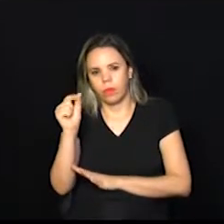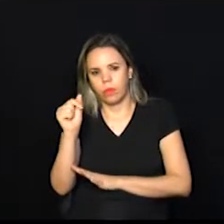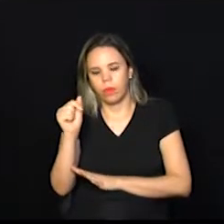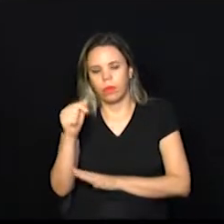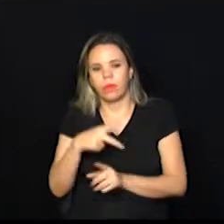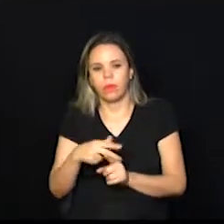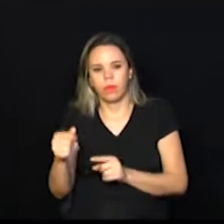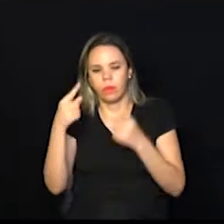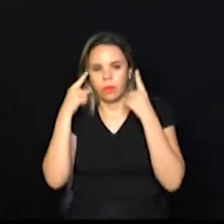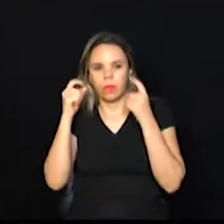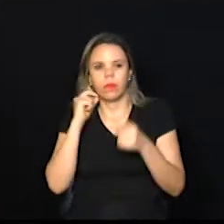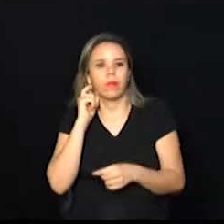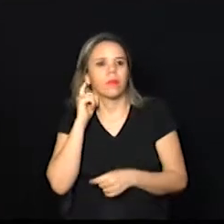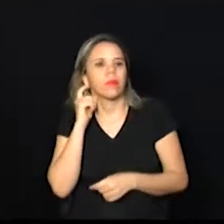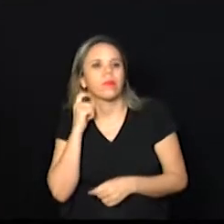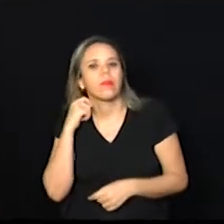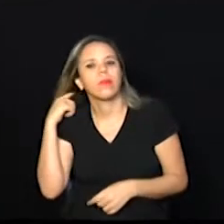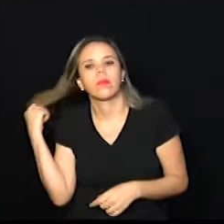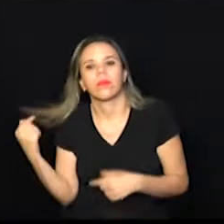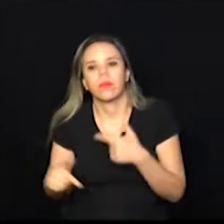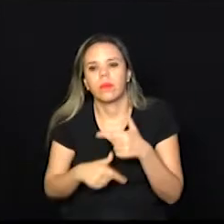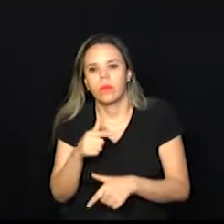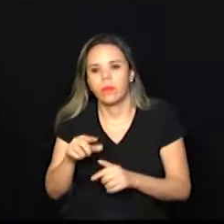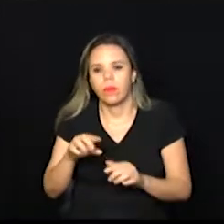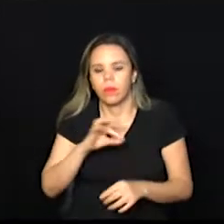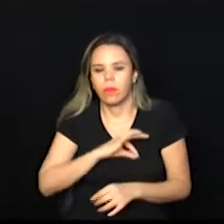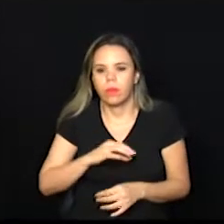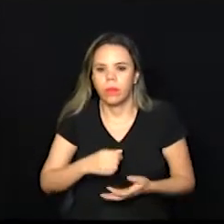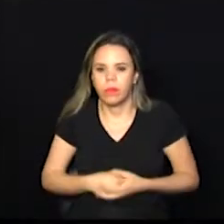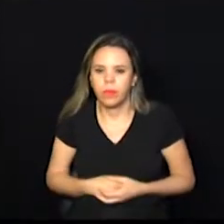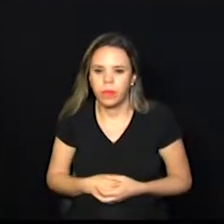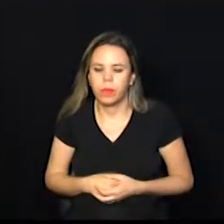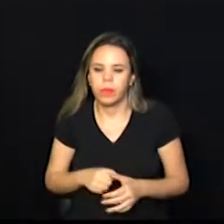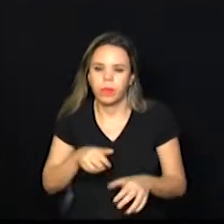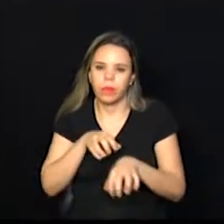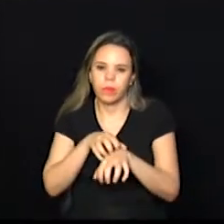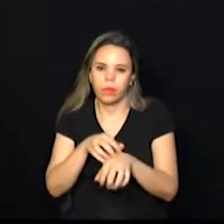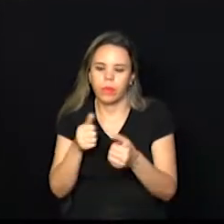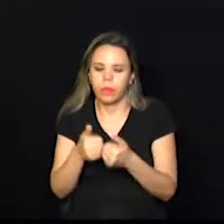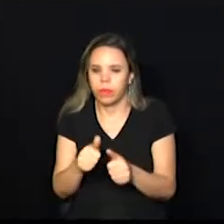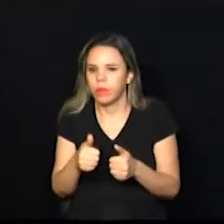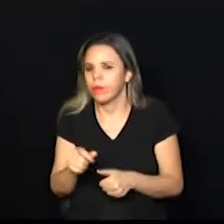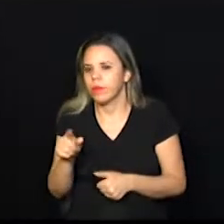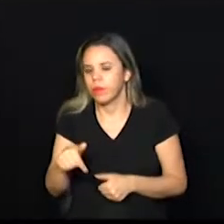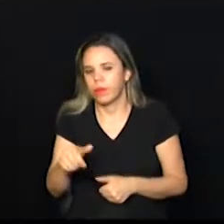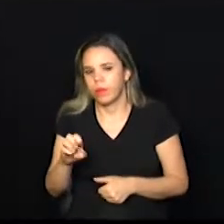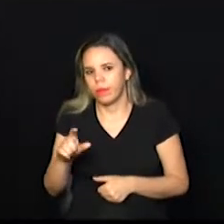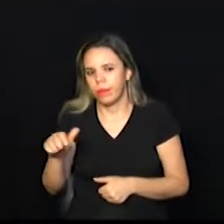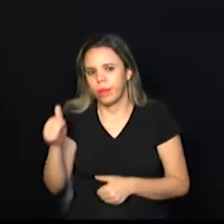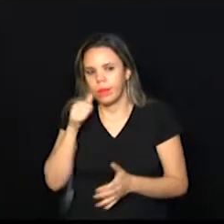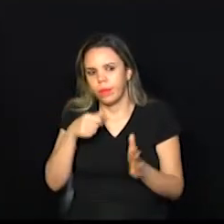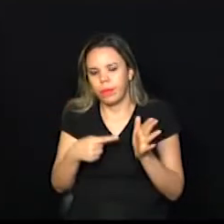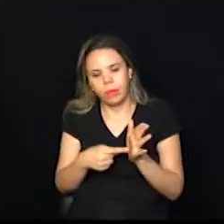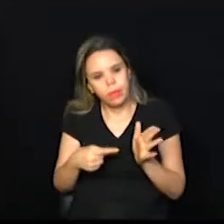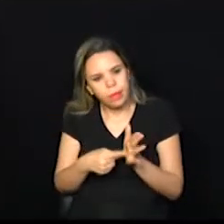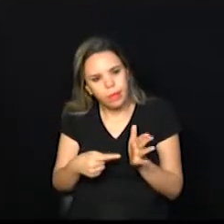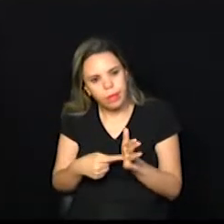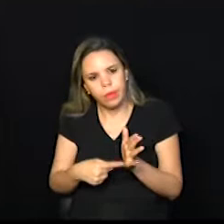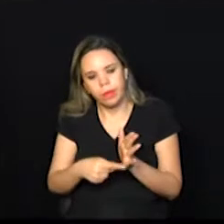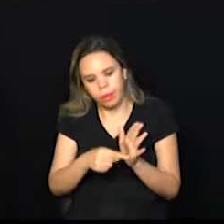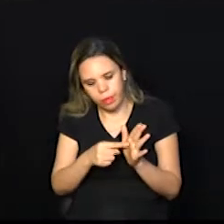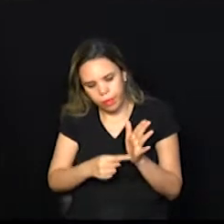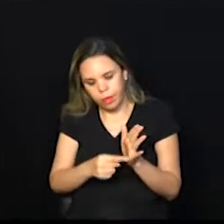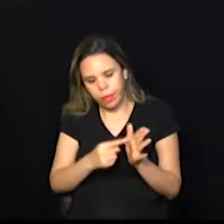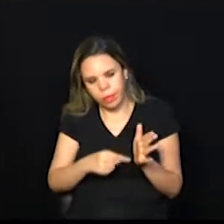ciclo de violência, né? Trabalho e renda, transporte, agora com o Botão Ela, né? Um parceiro muito